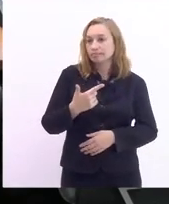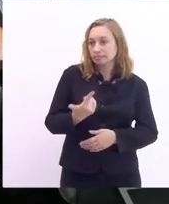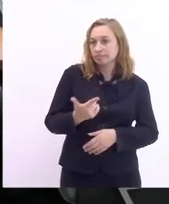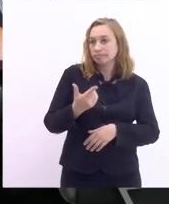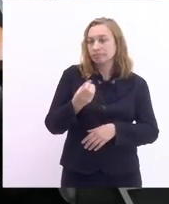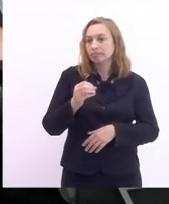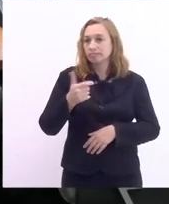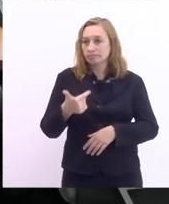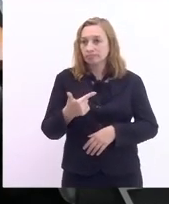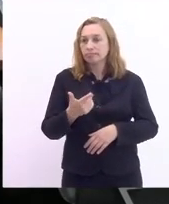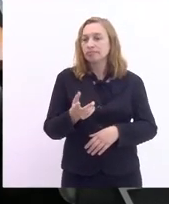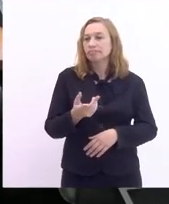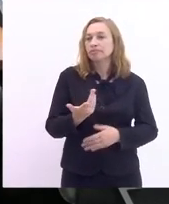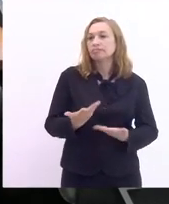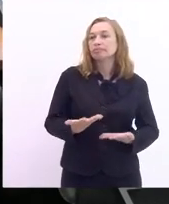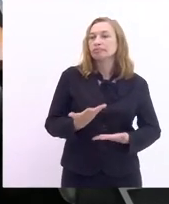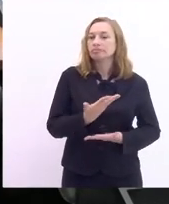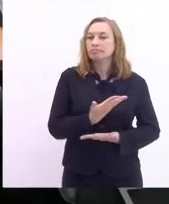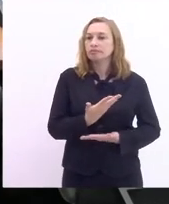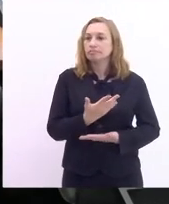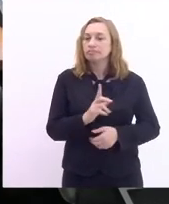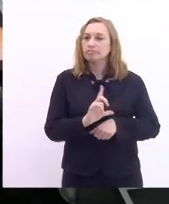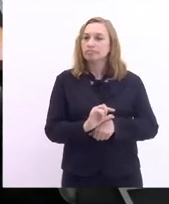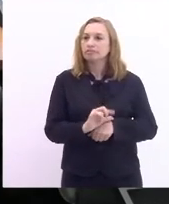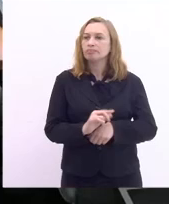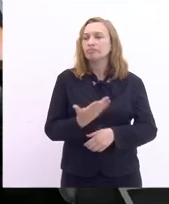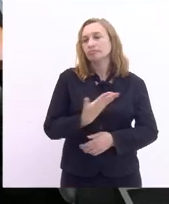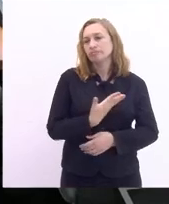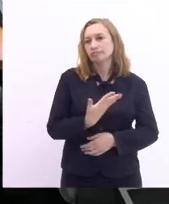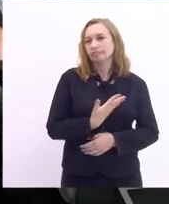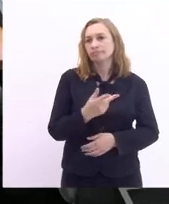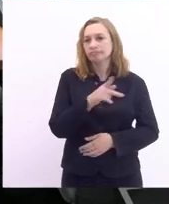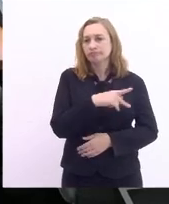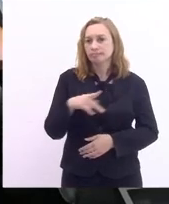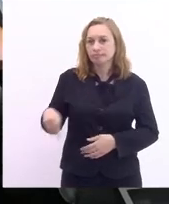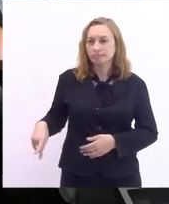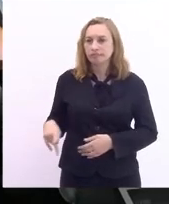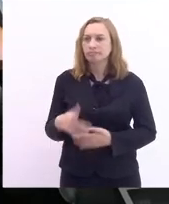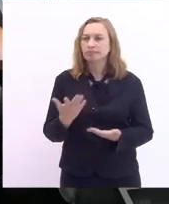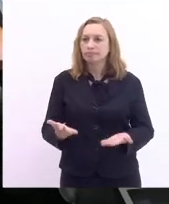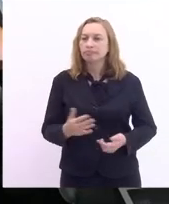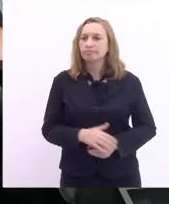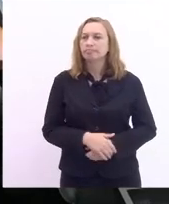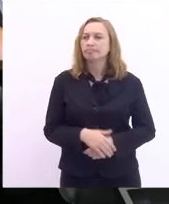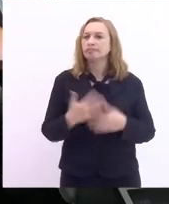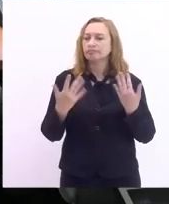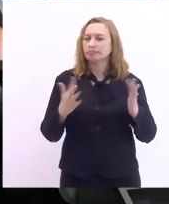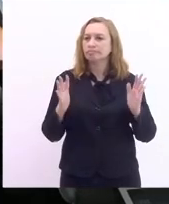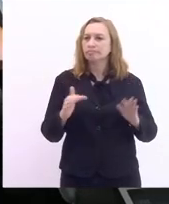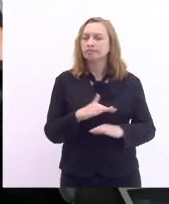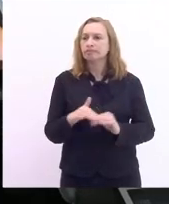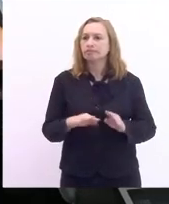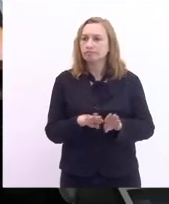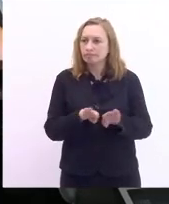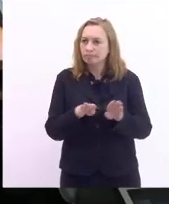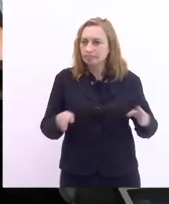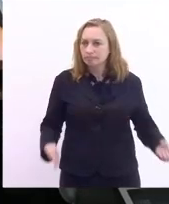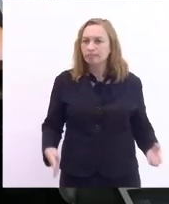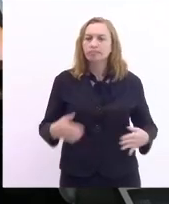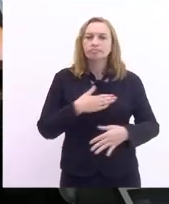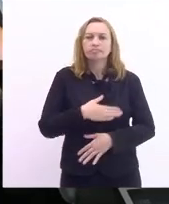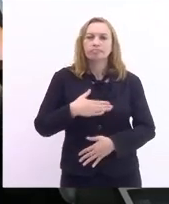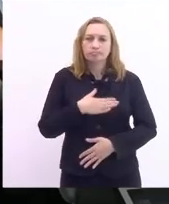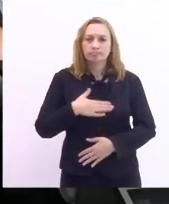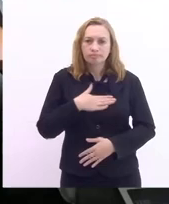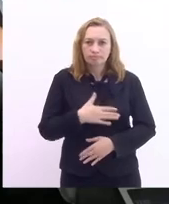gostaria que em nome do meu querido e ilustre Presidente é saudar aqui a mesa eu